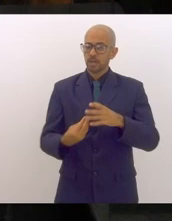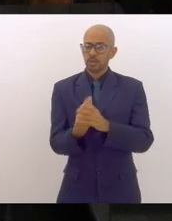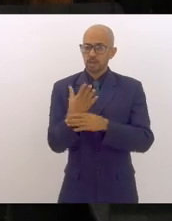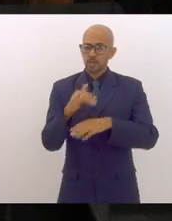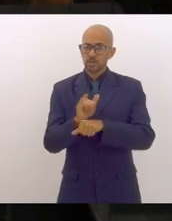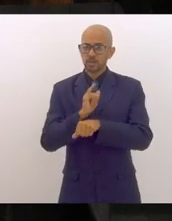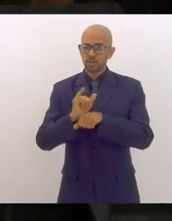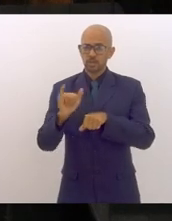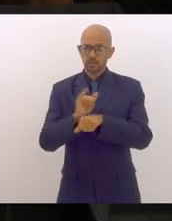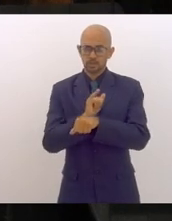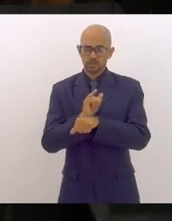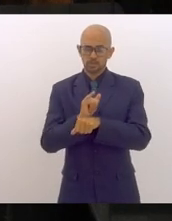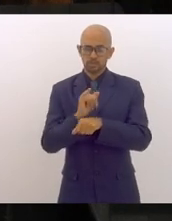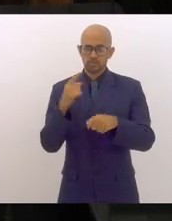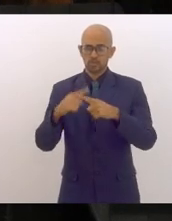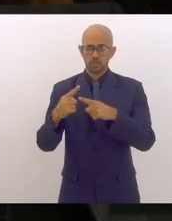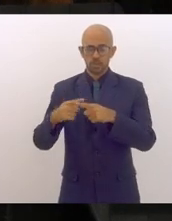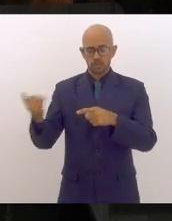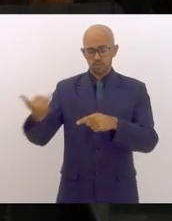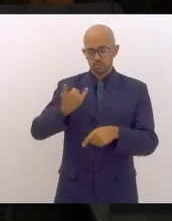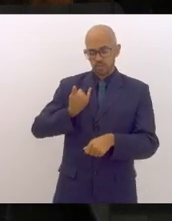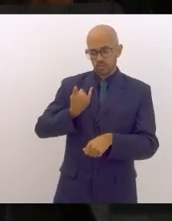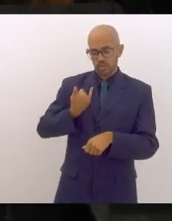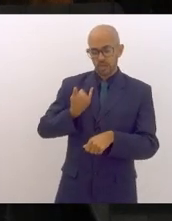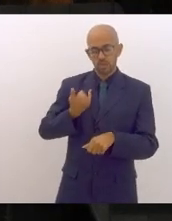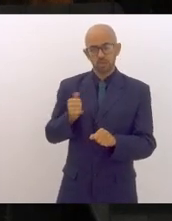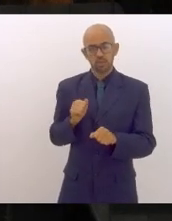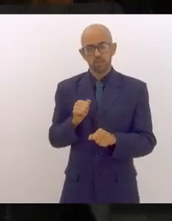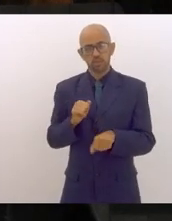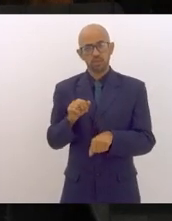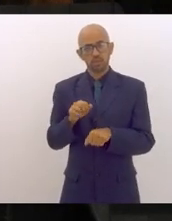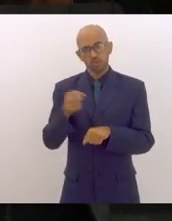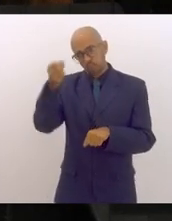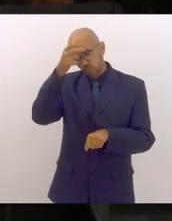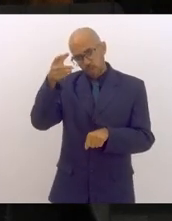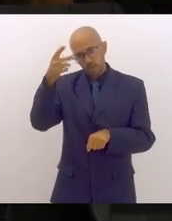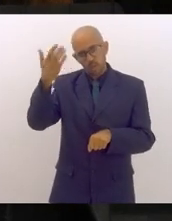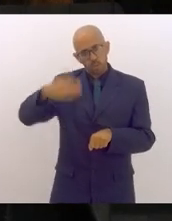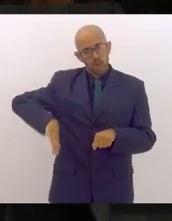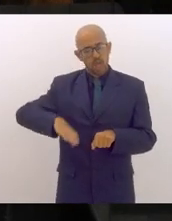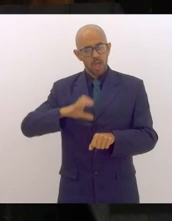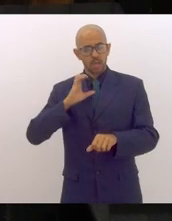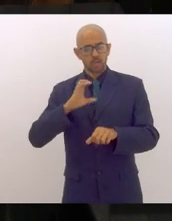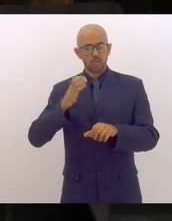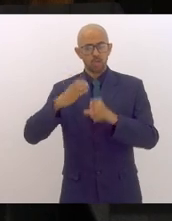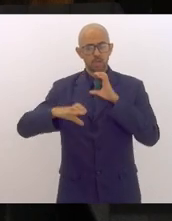o movimento nos diz, Renata, que o prefeito tende a escapar pela porta dos fundos, por saídas